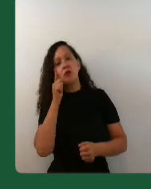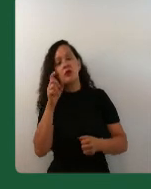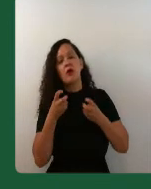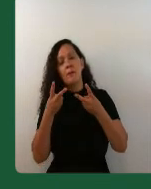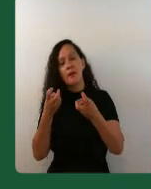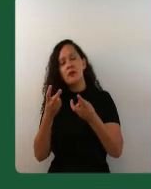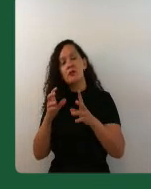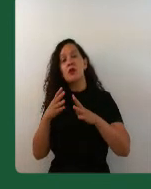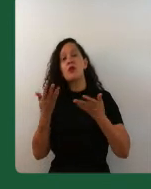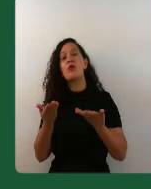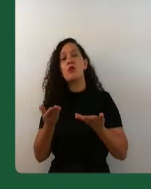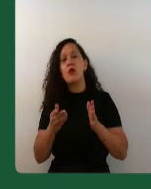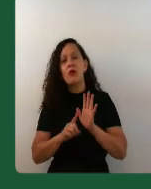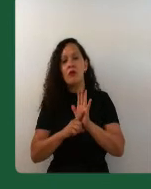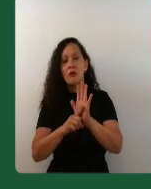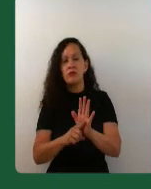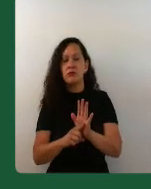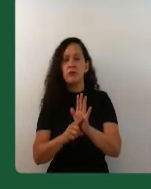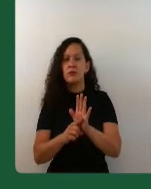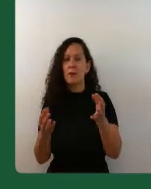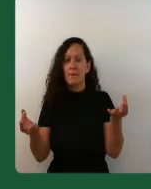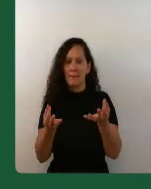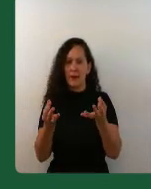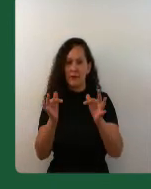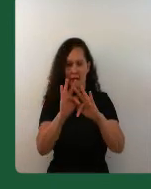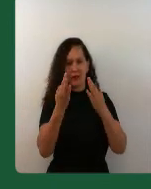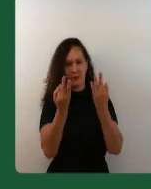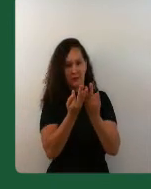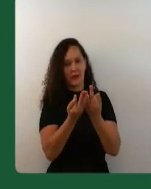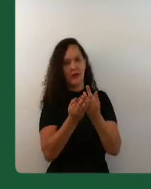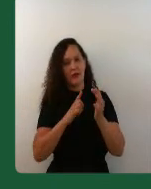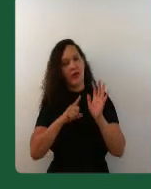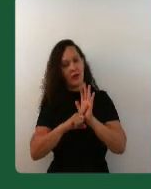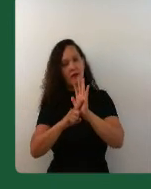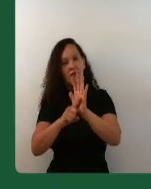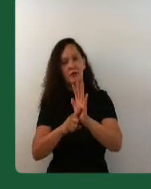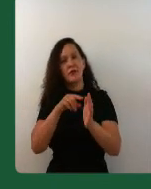identificar qual recurso é apropriado para que essa família tenha rede de apoio.